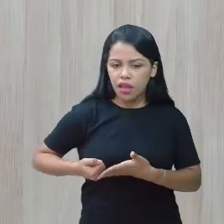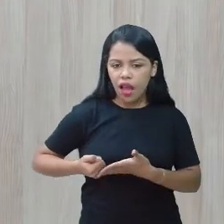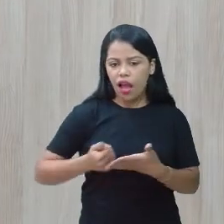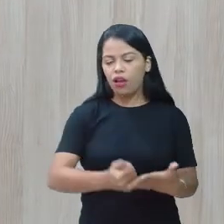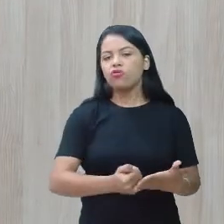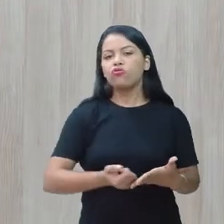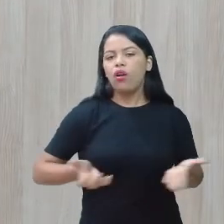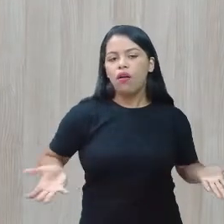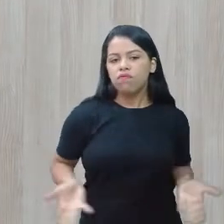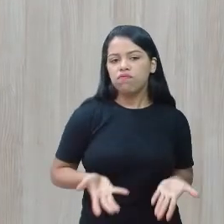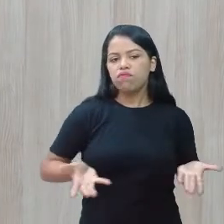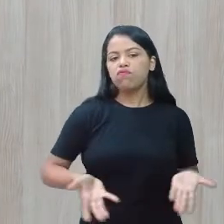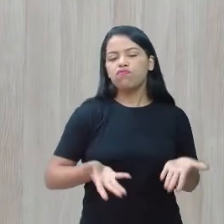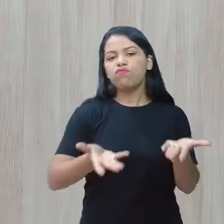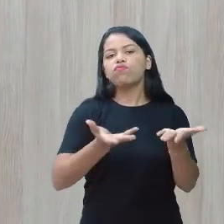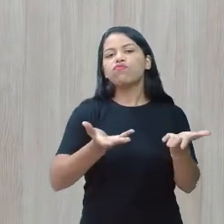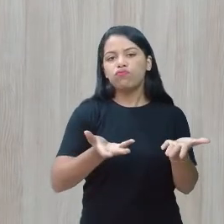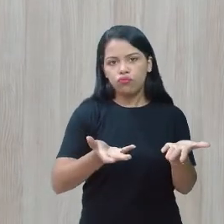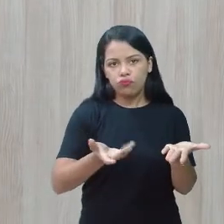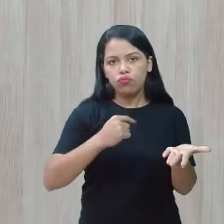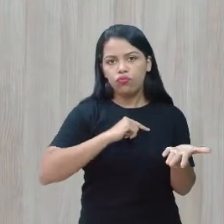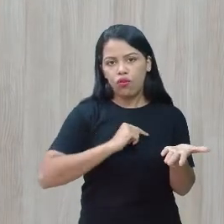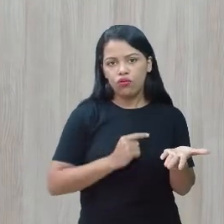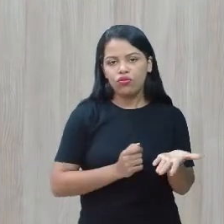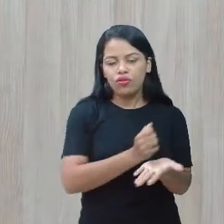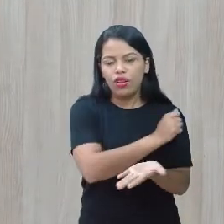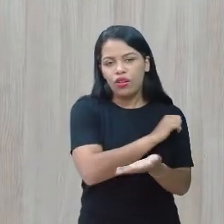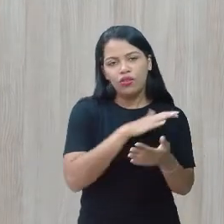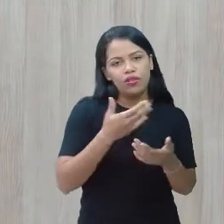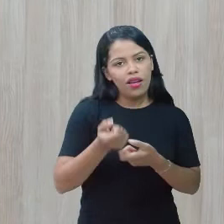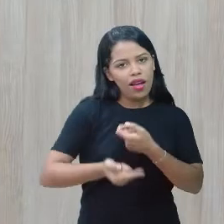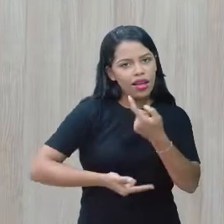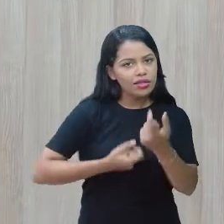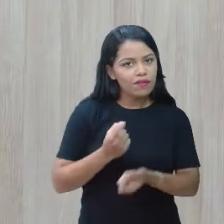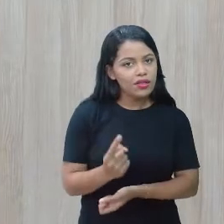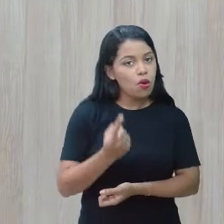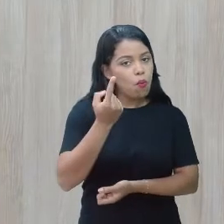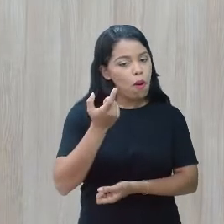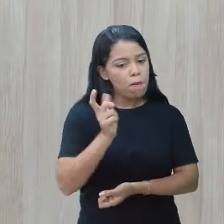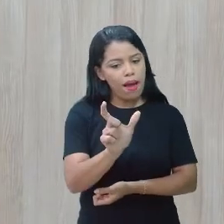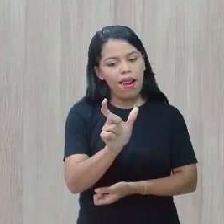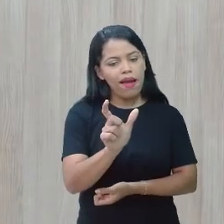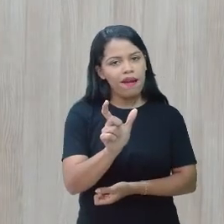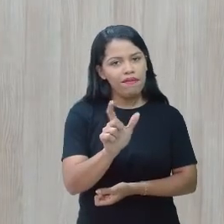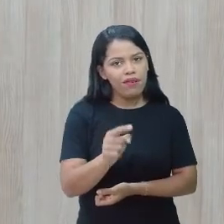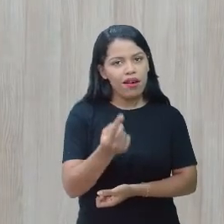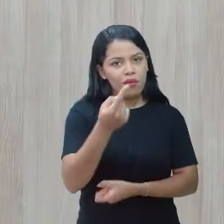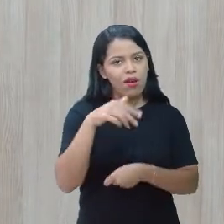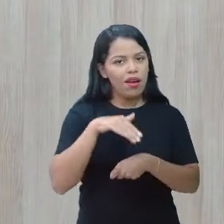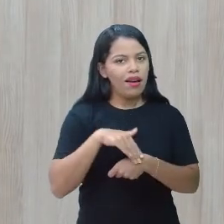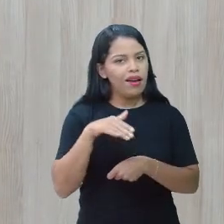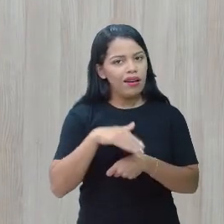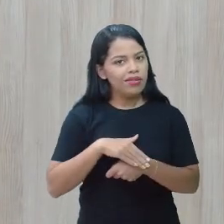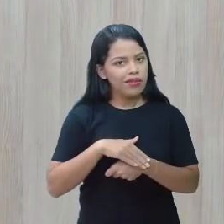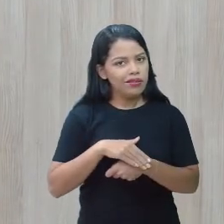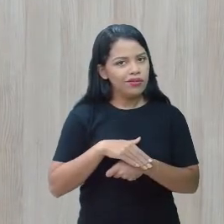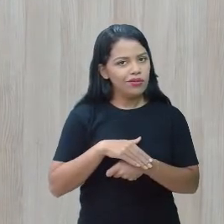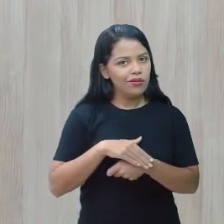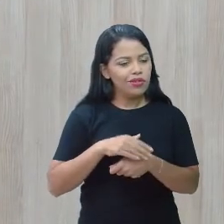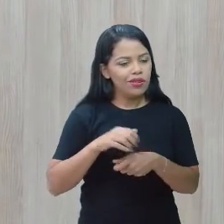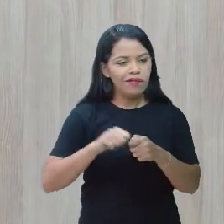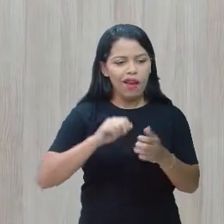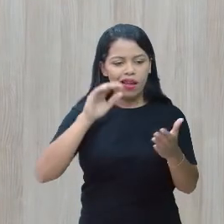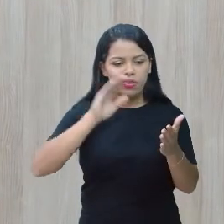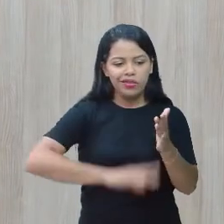conhecimento, estimulá-los. E às vezes uma palavra nossa, não é, uma ação, tira esse